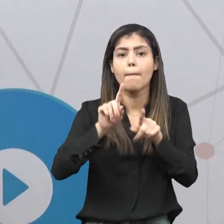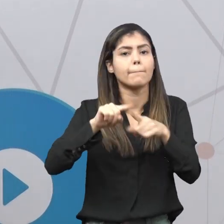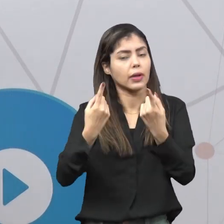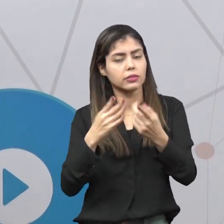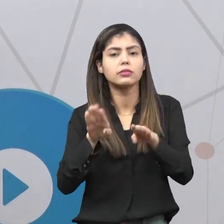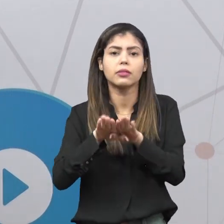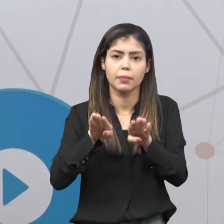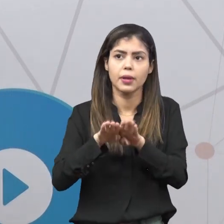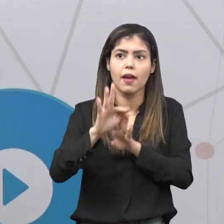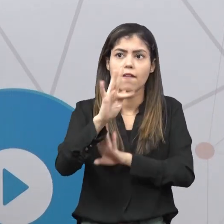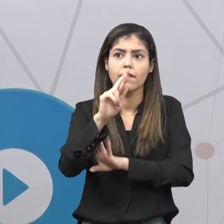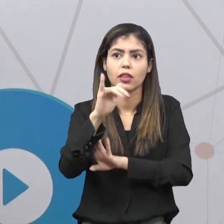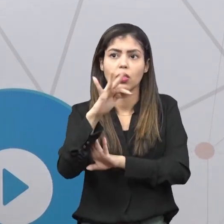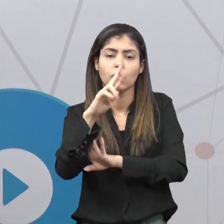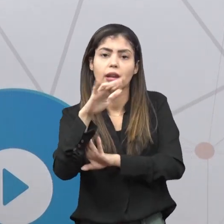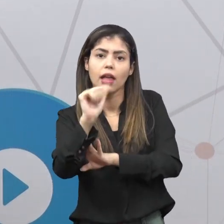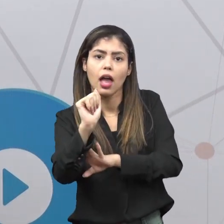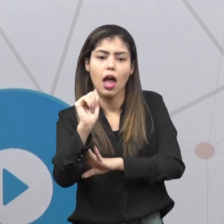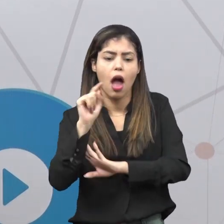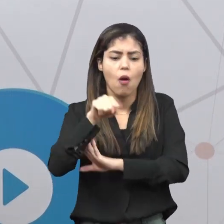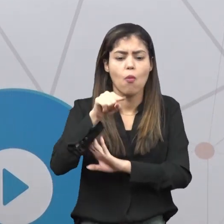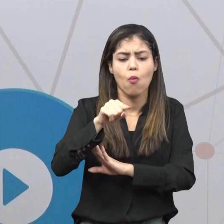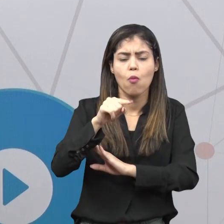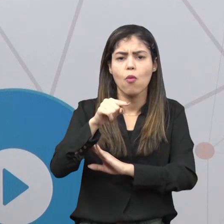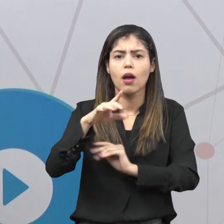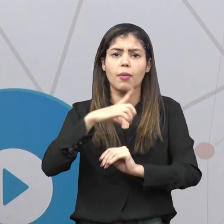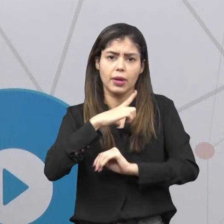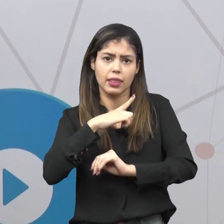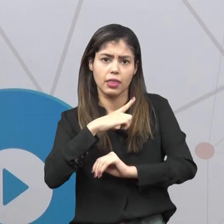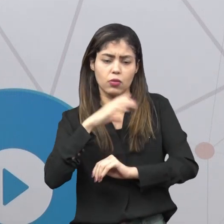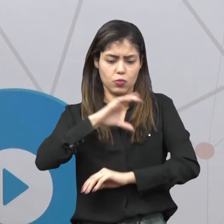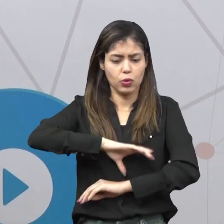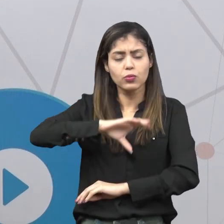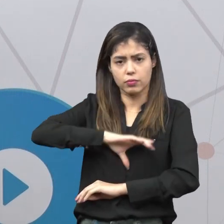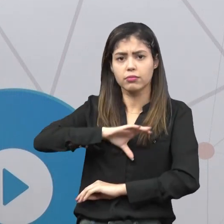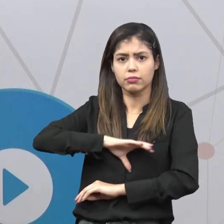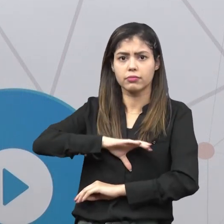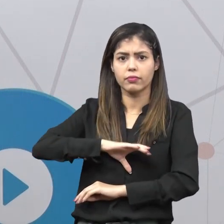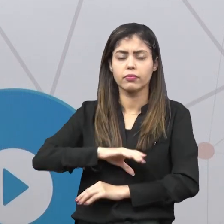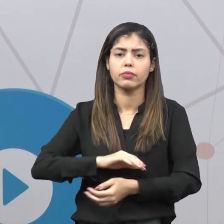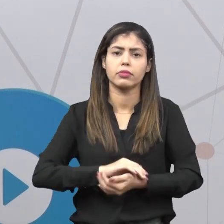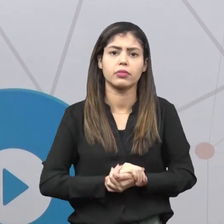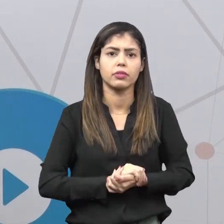as feitorias elas são estabelecidas nesses locais para que os portugueses eles